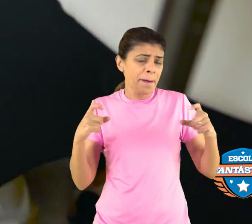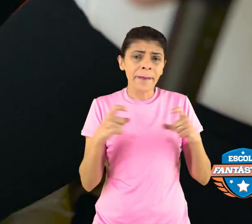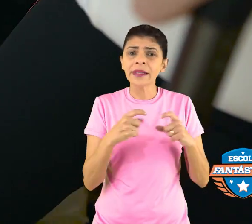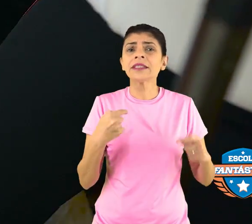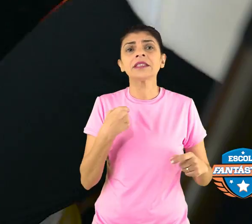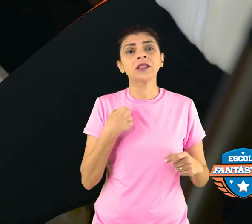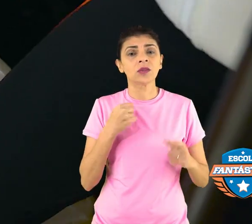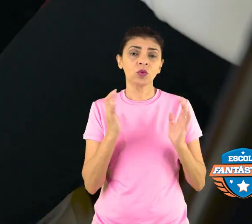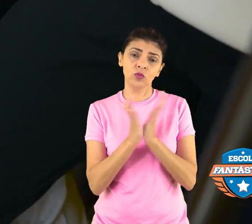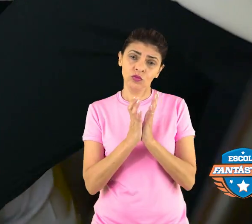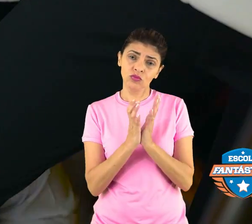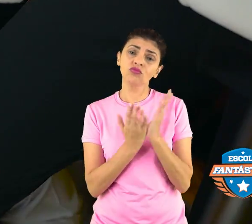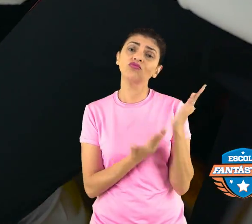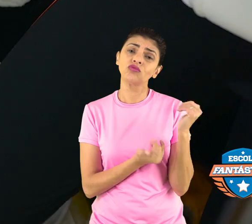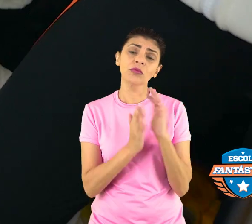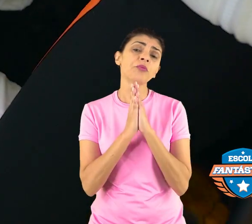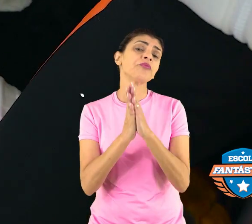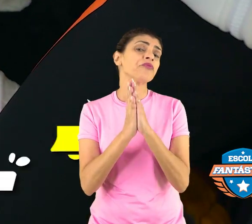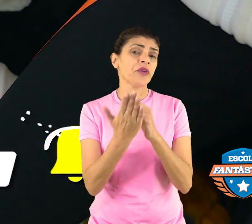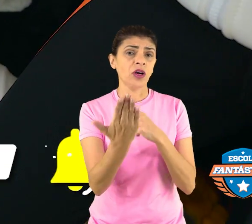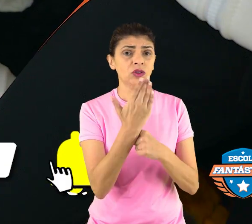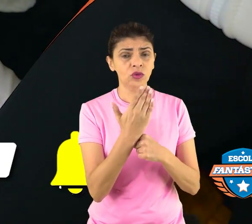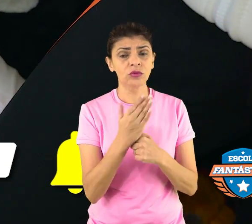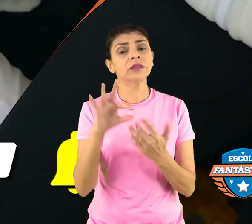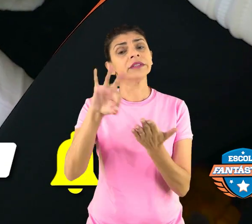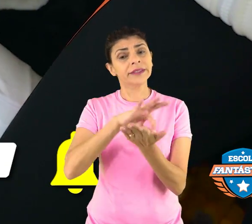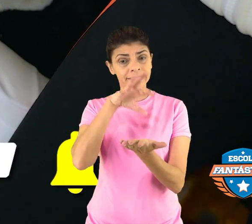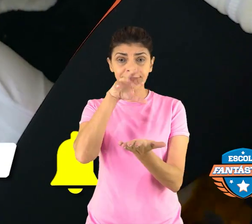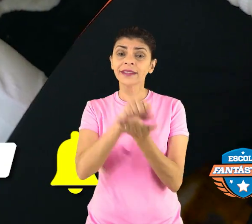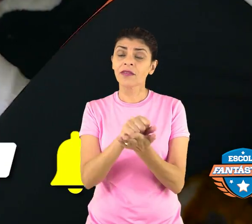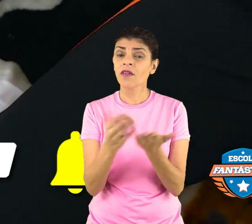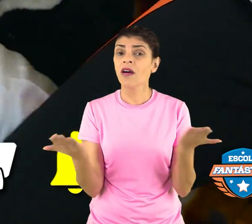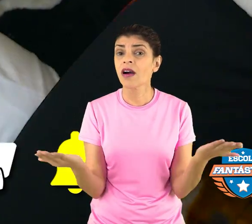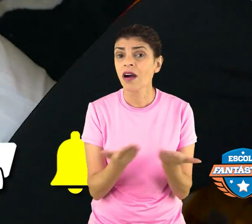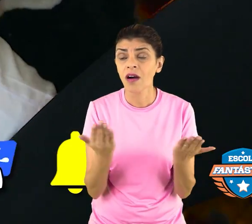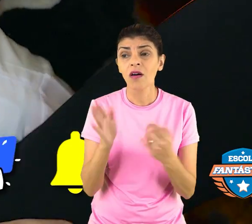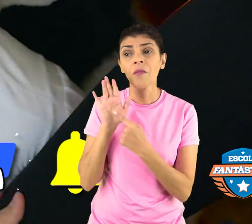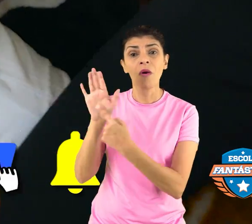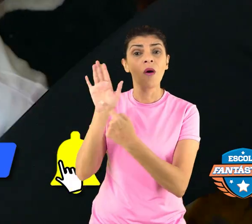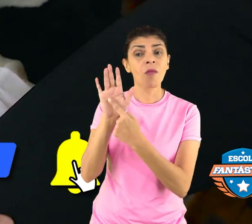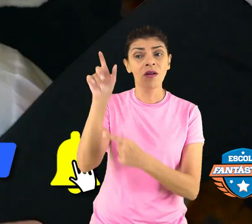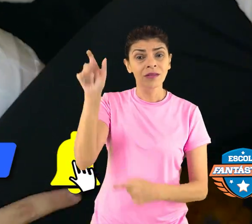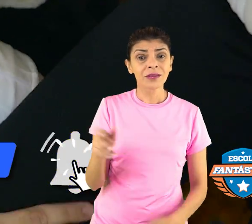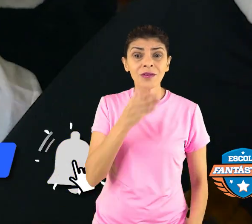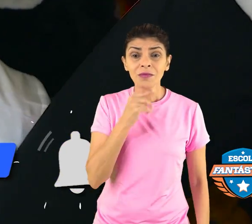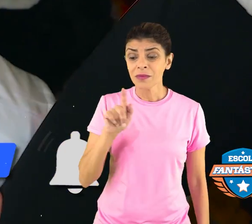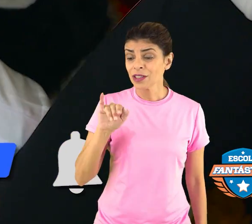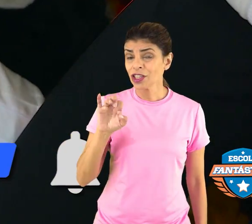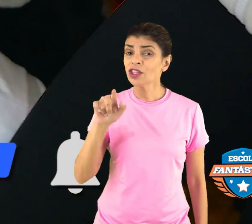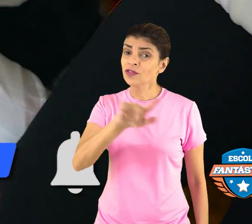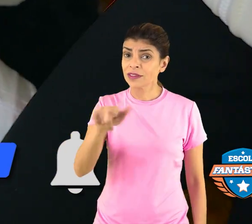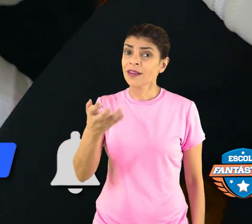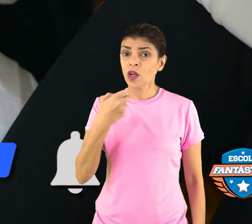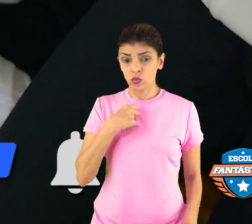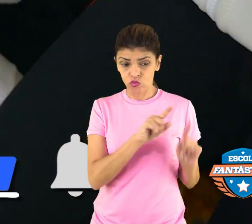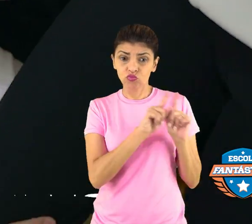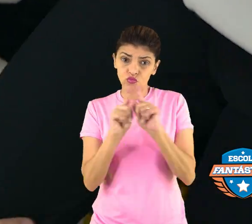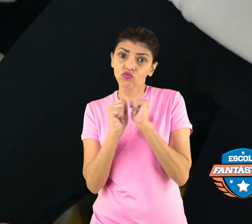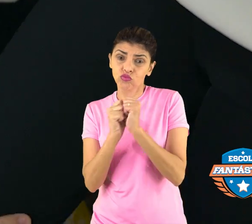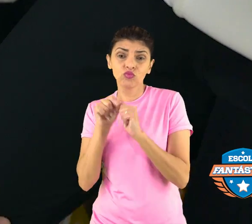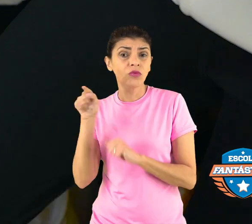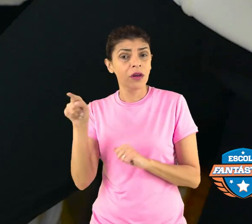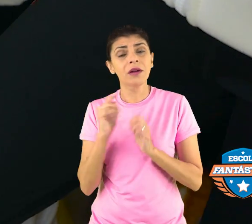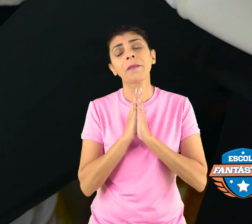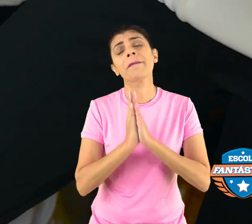Público super jovem, por favor, me ajudem! Se inscreve no canal agora pra mostrar pro Giselo que vocês querem que eu vá viajar